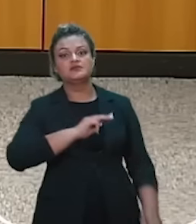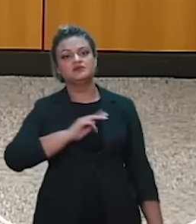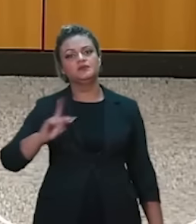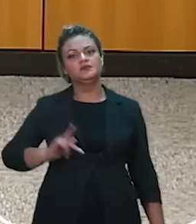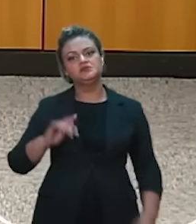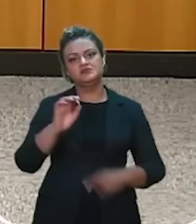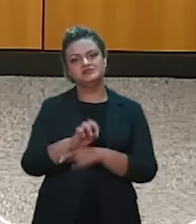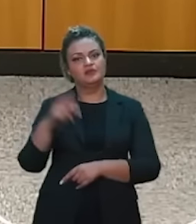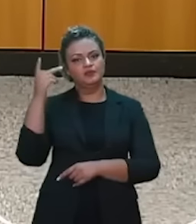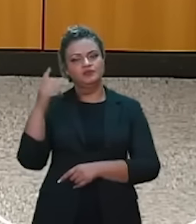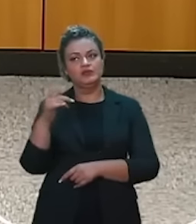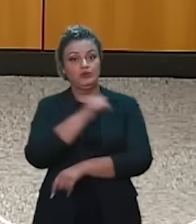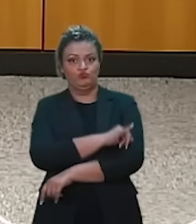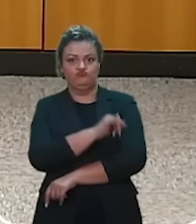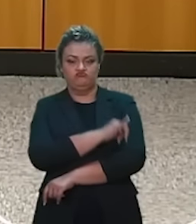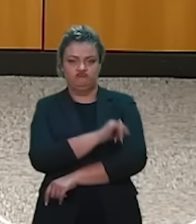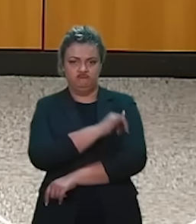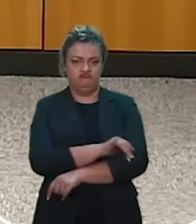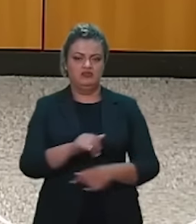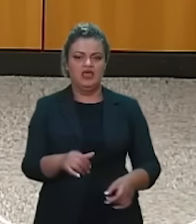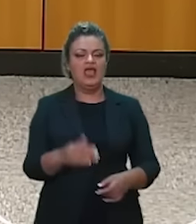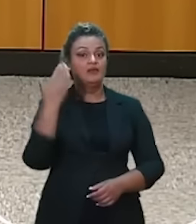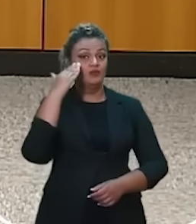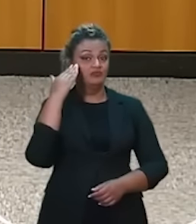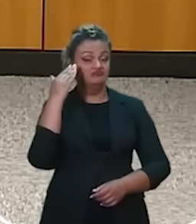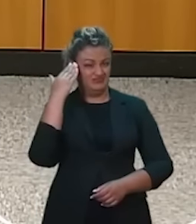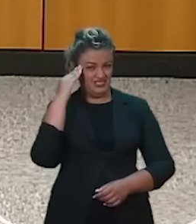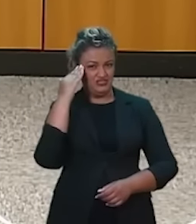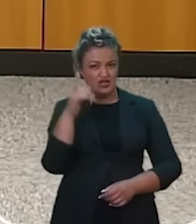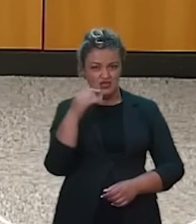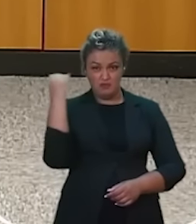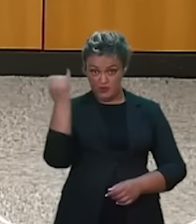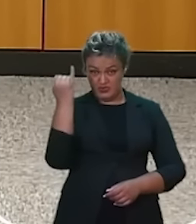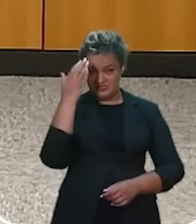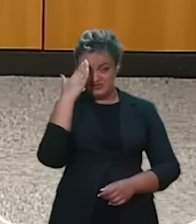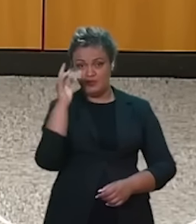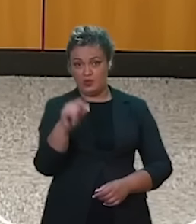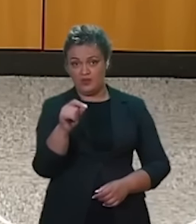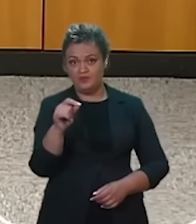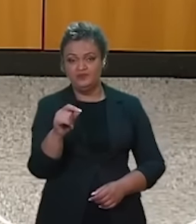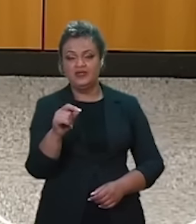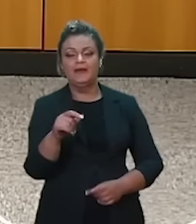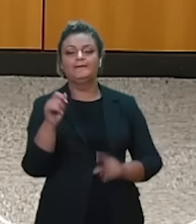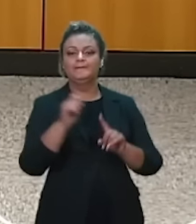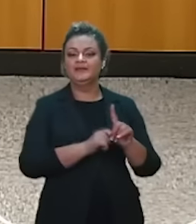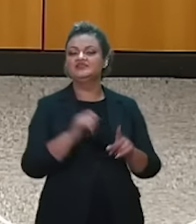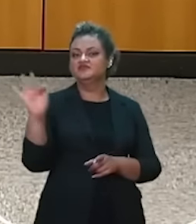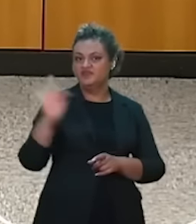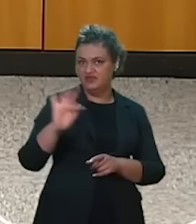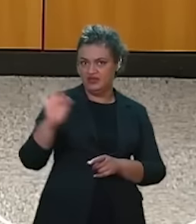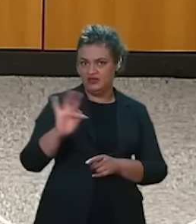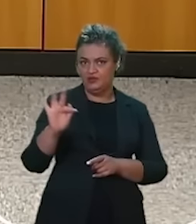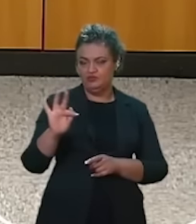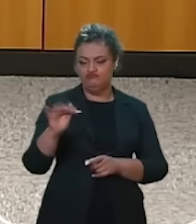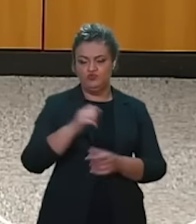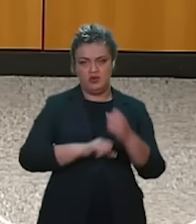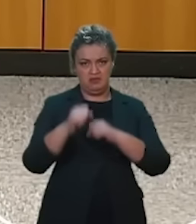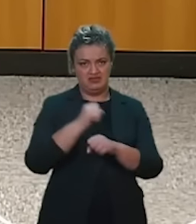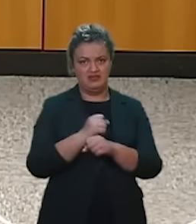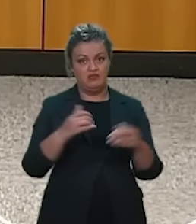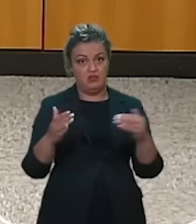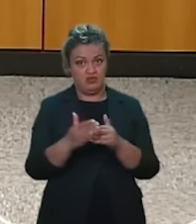Janeiro é importante compreender que a investigação e de fevereiro de 2023 até o